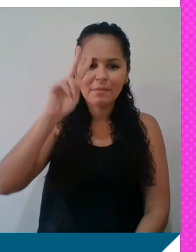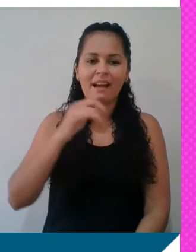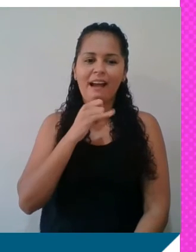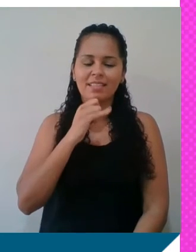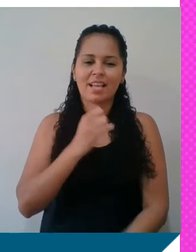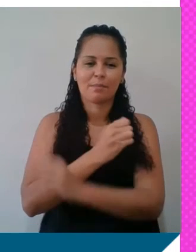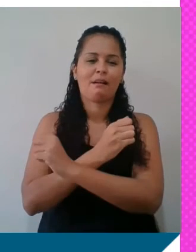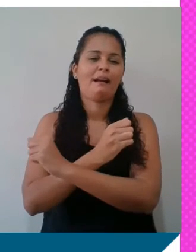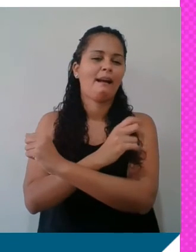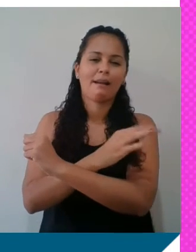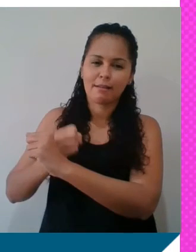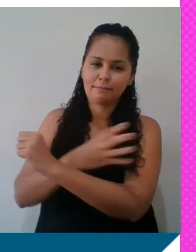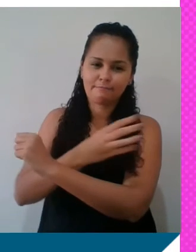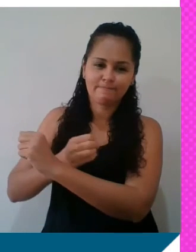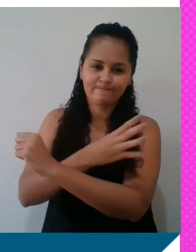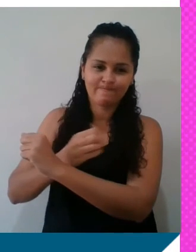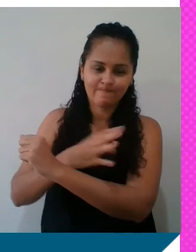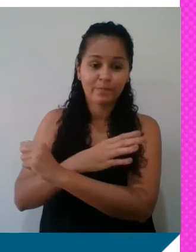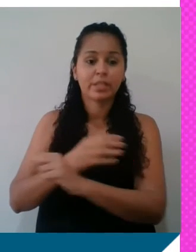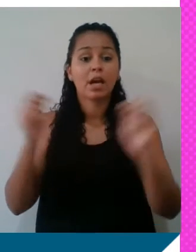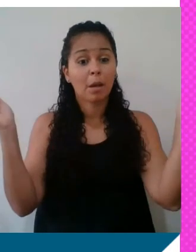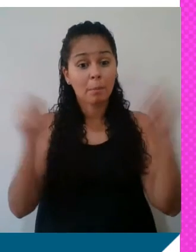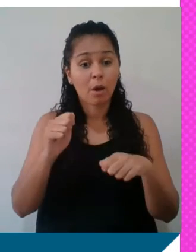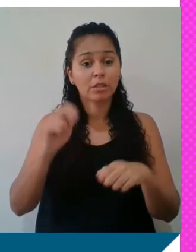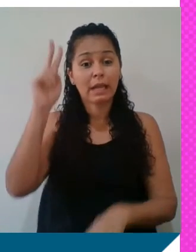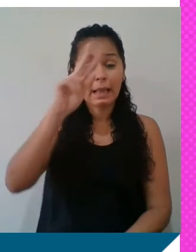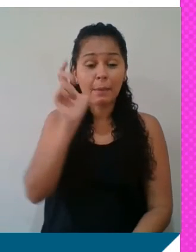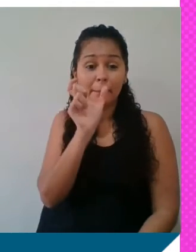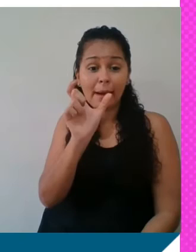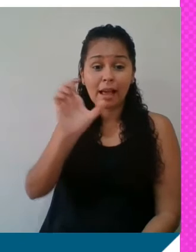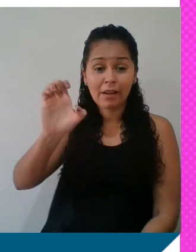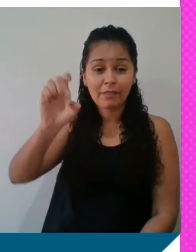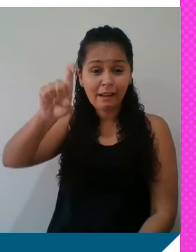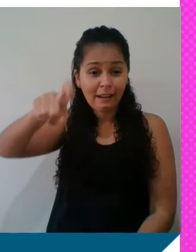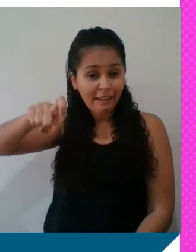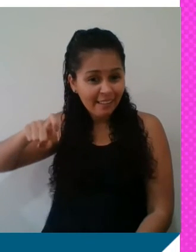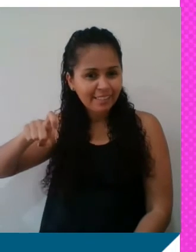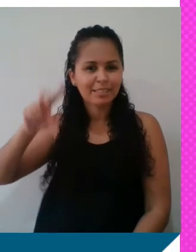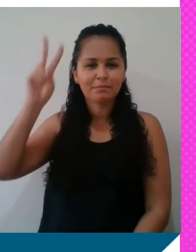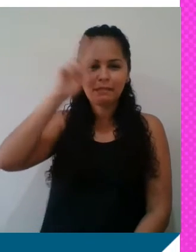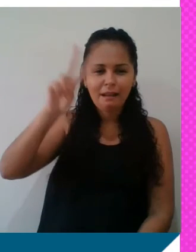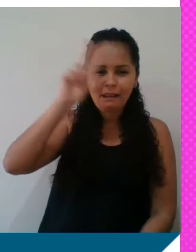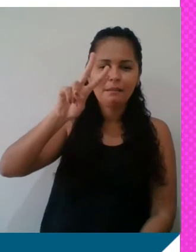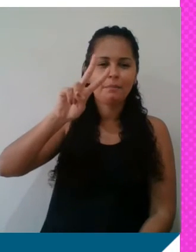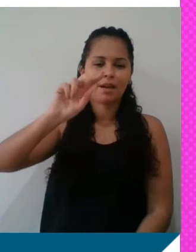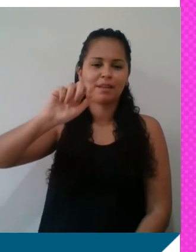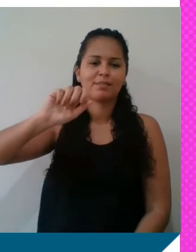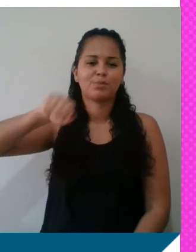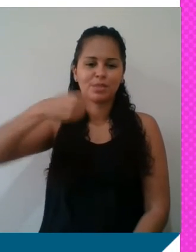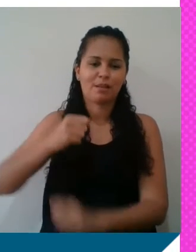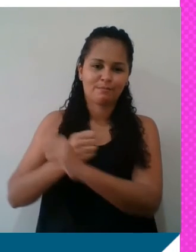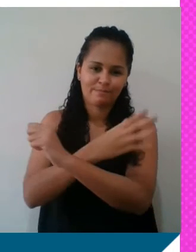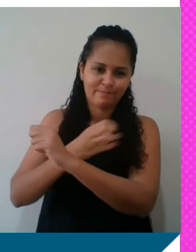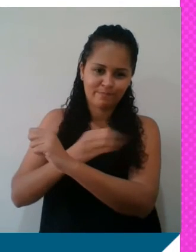exemplo, exotérmico. Você pode botar alguma coisa com o prefixo ex, que te lembre esse prefixo ex, certo? Então,